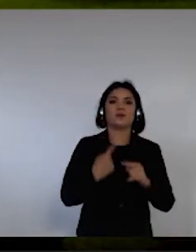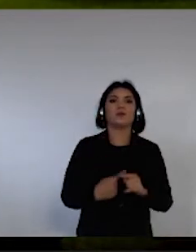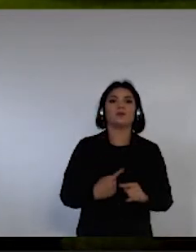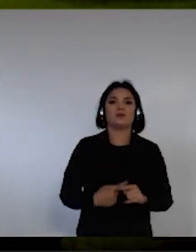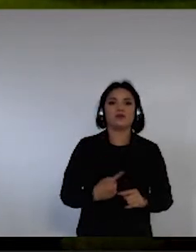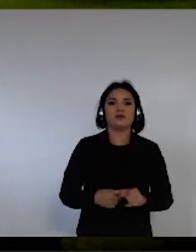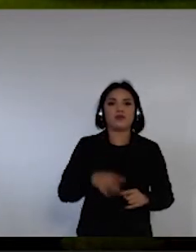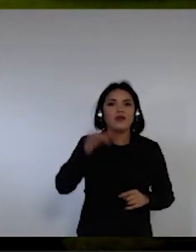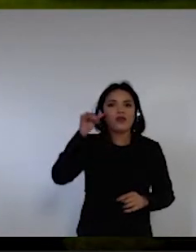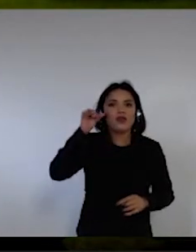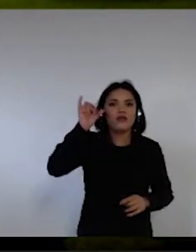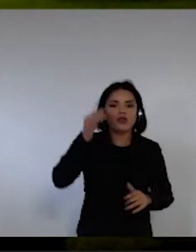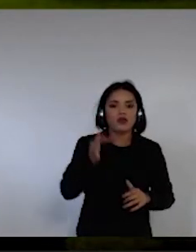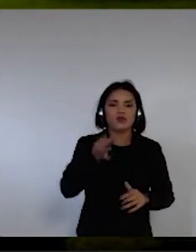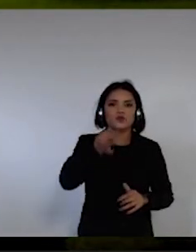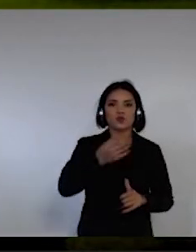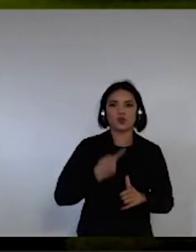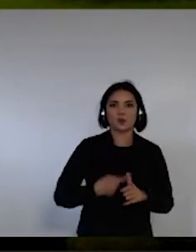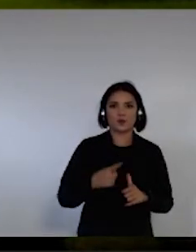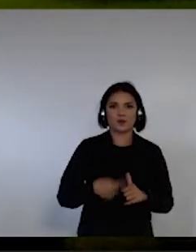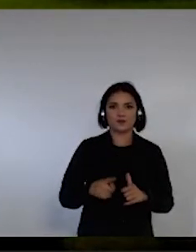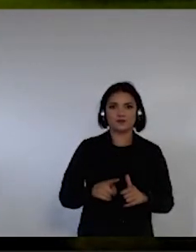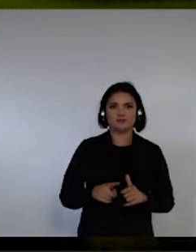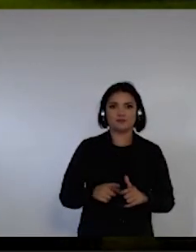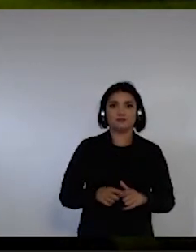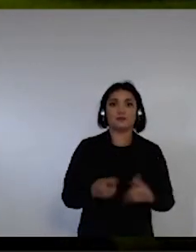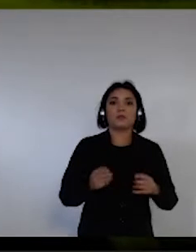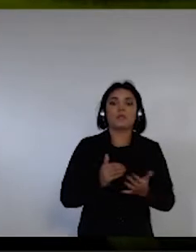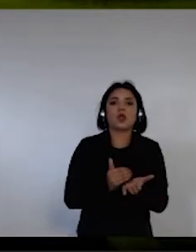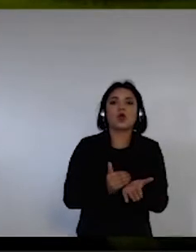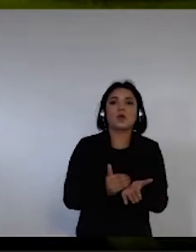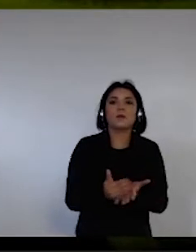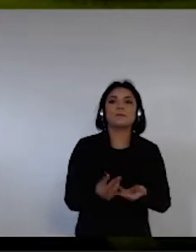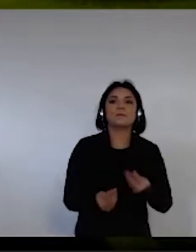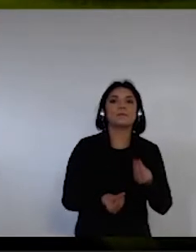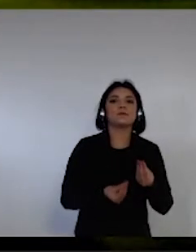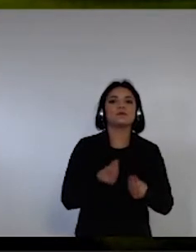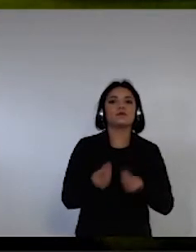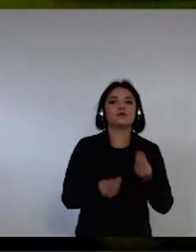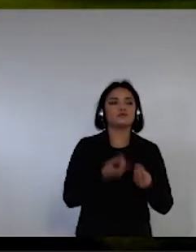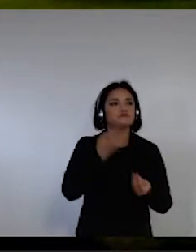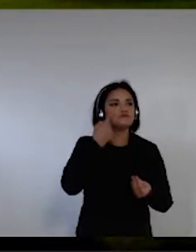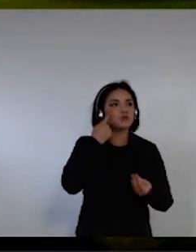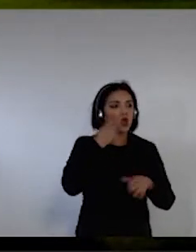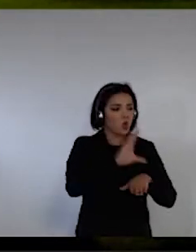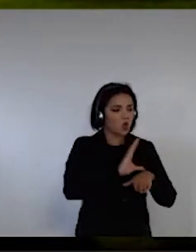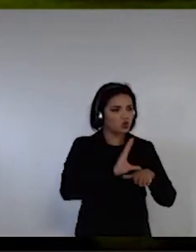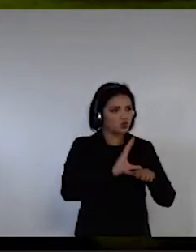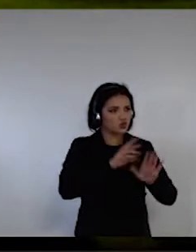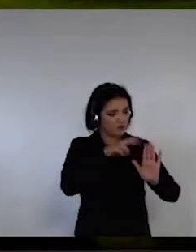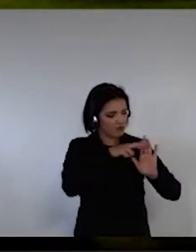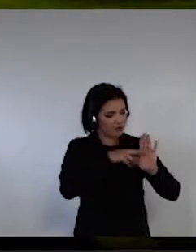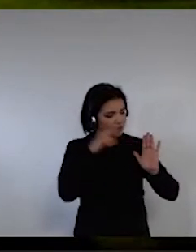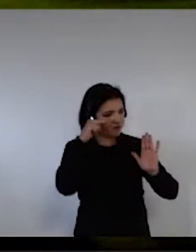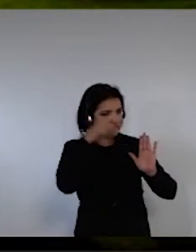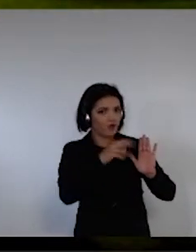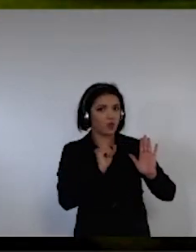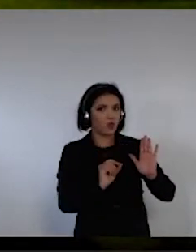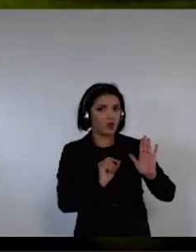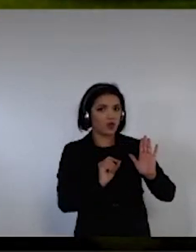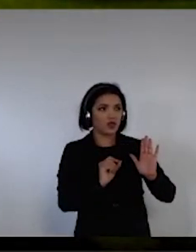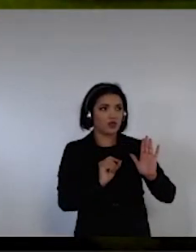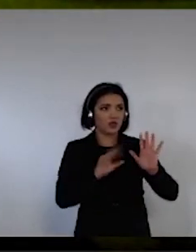colegialidade. O Supremo, em boa hora, baixou essa regra de que ausência de voto